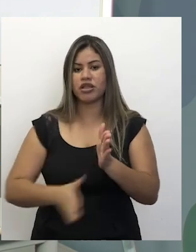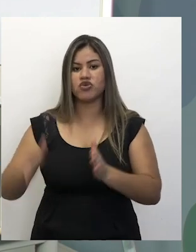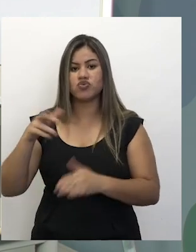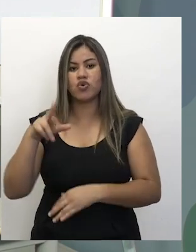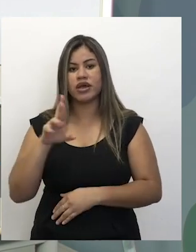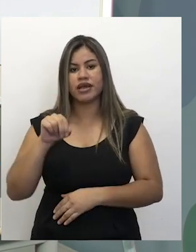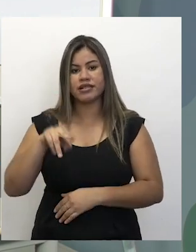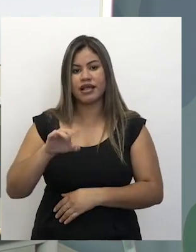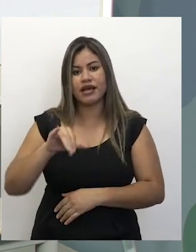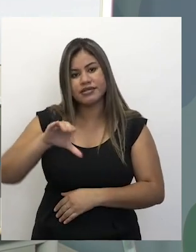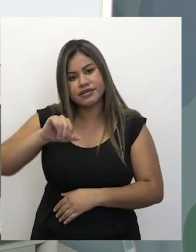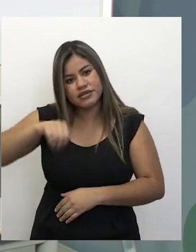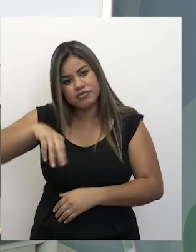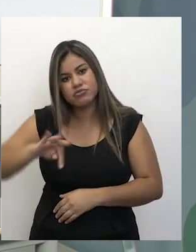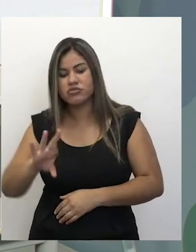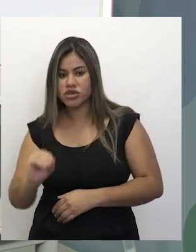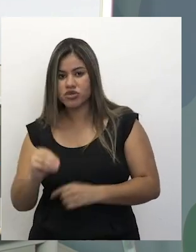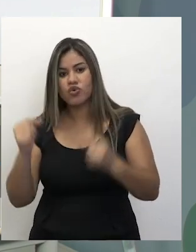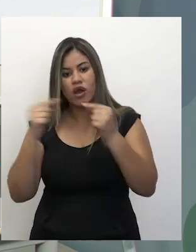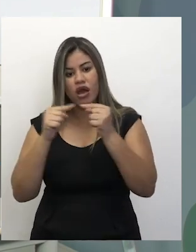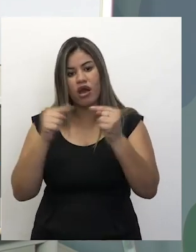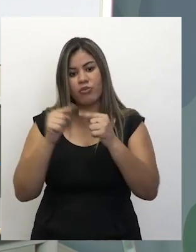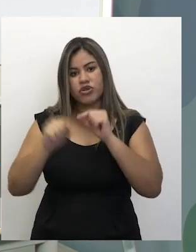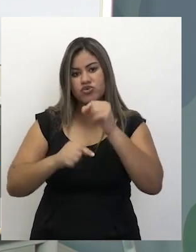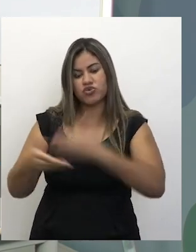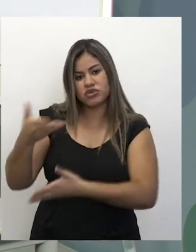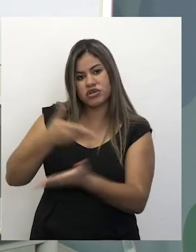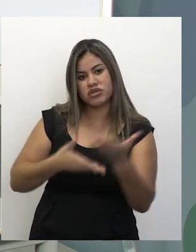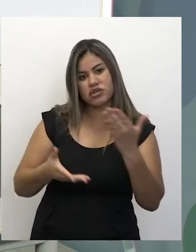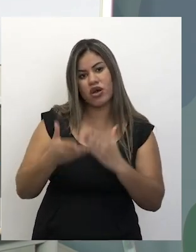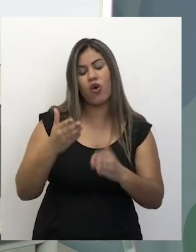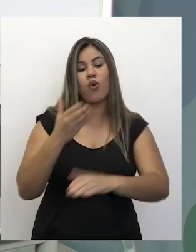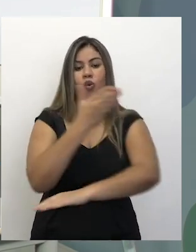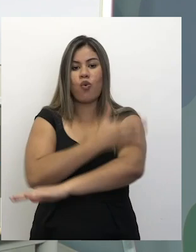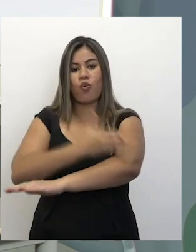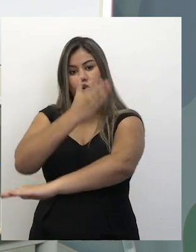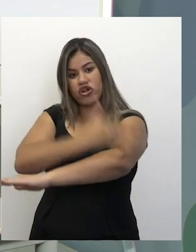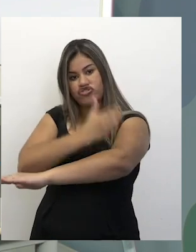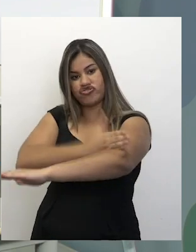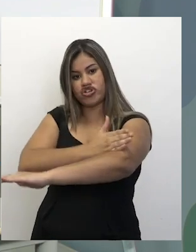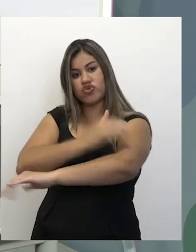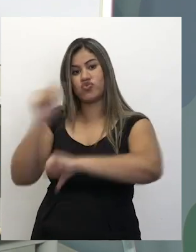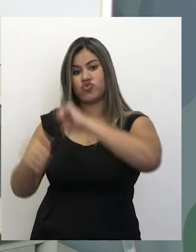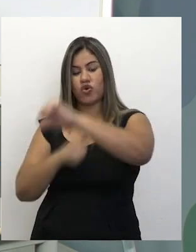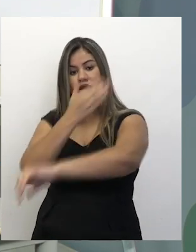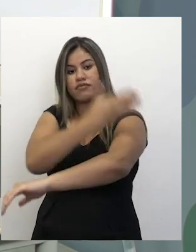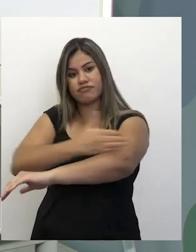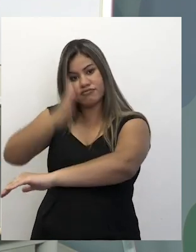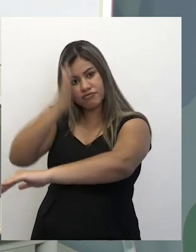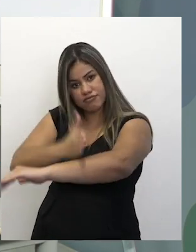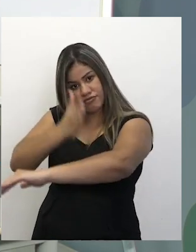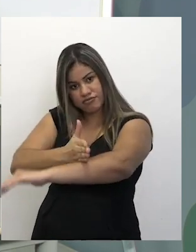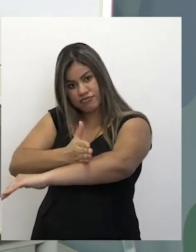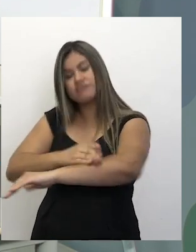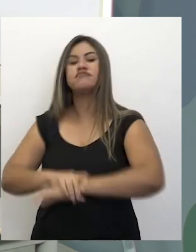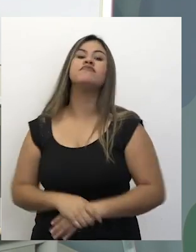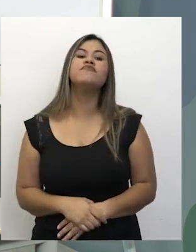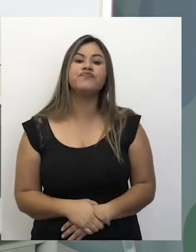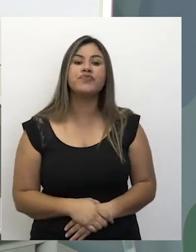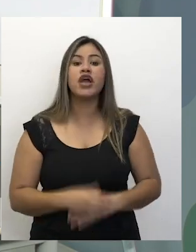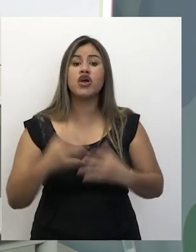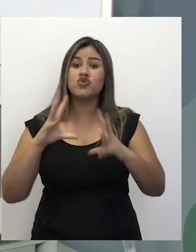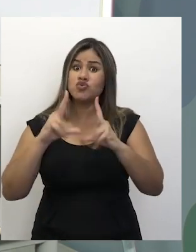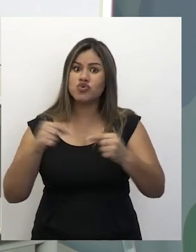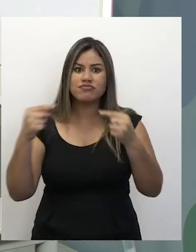que era a transição do período antigo para o período moderno na história ou seja tudo isso a